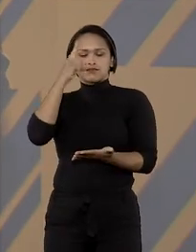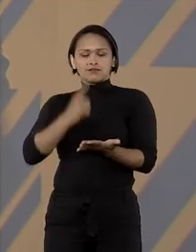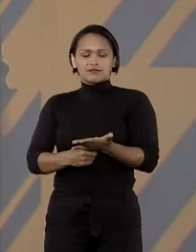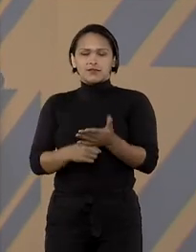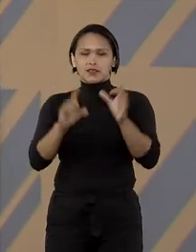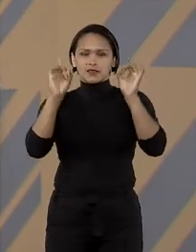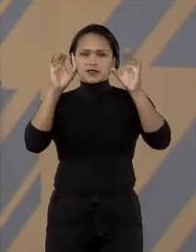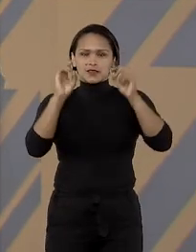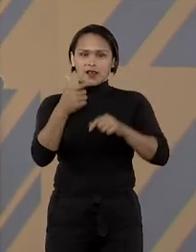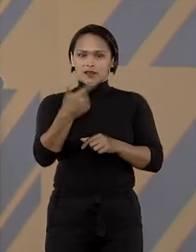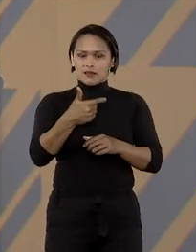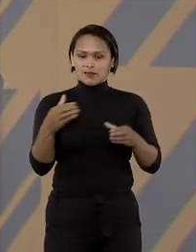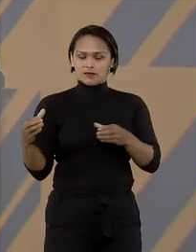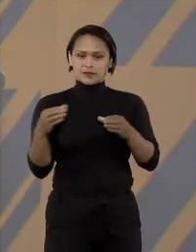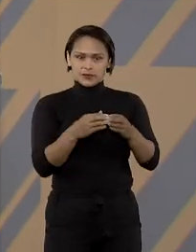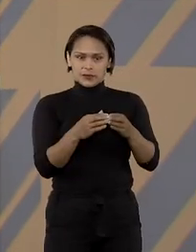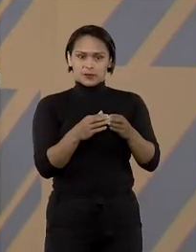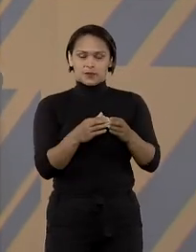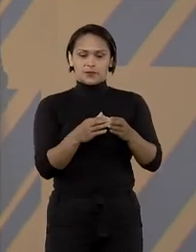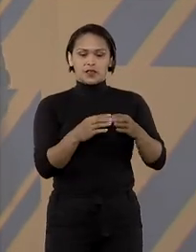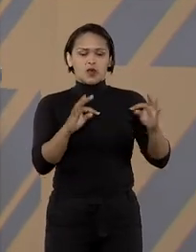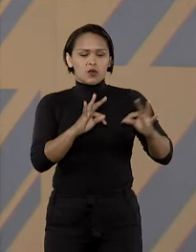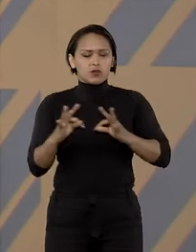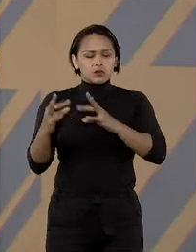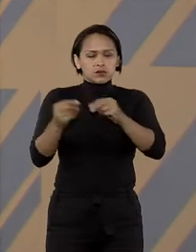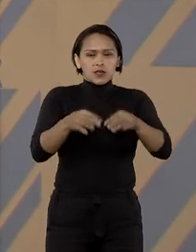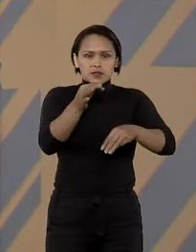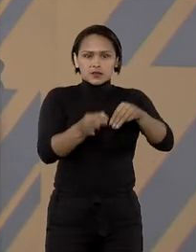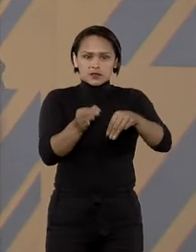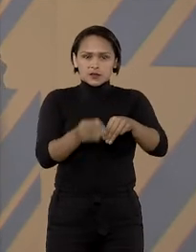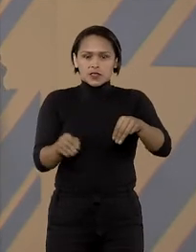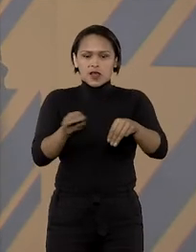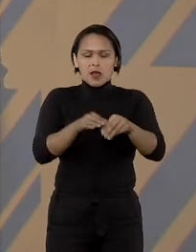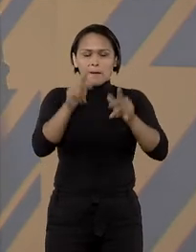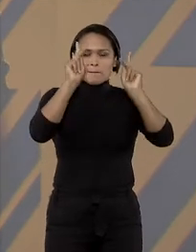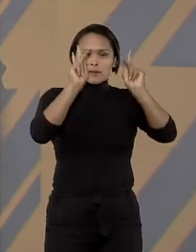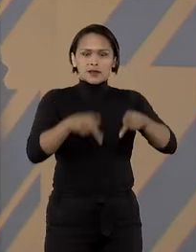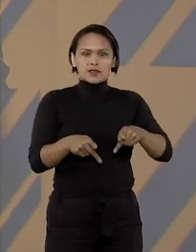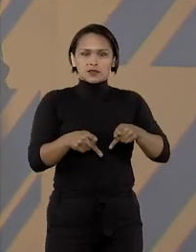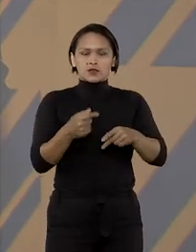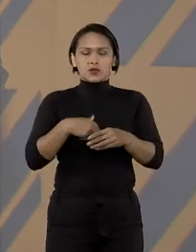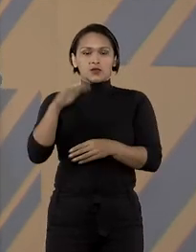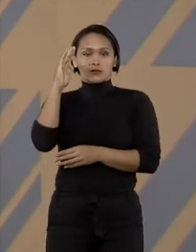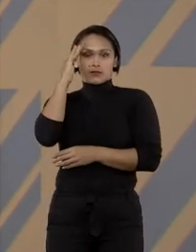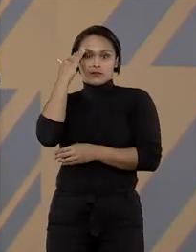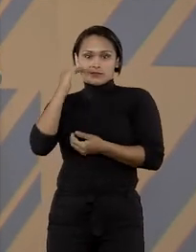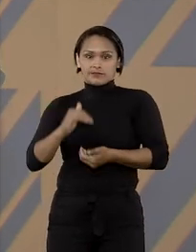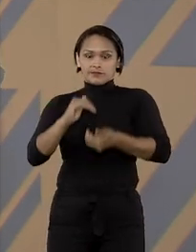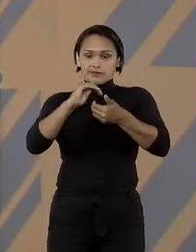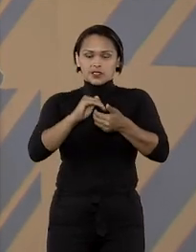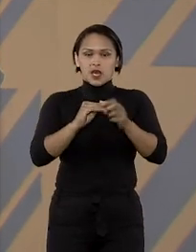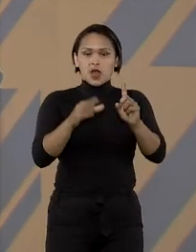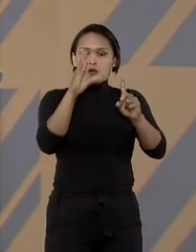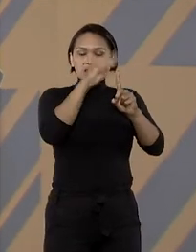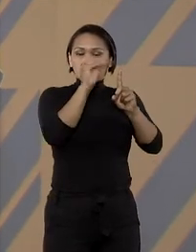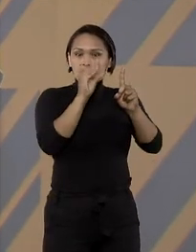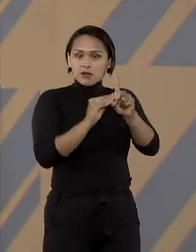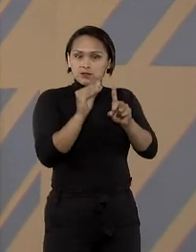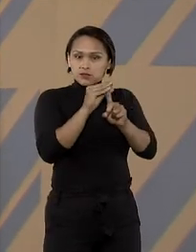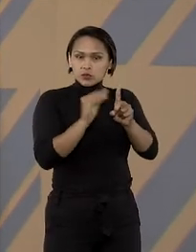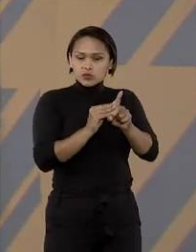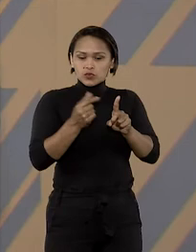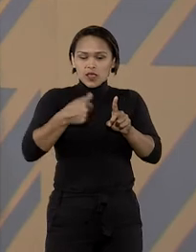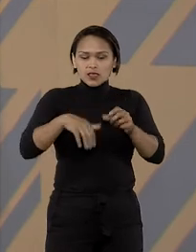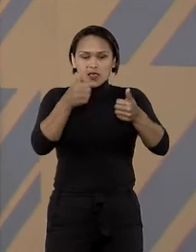de destaque da segunda sessão. O colegiado pacificou o entendimento da corte, decidindo que a importunação sexual no transporte